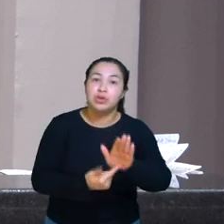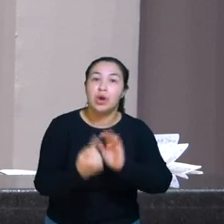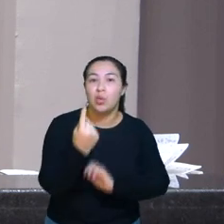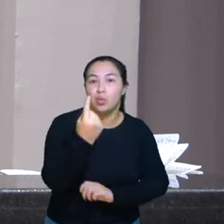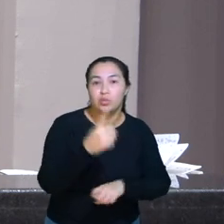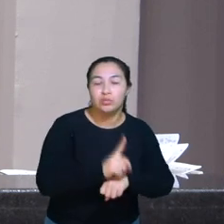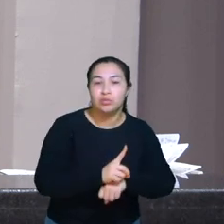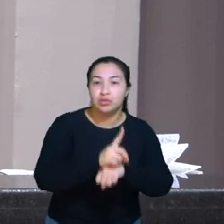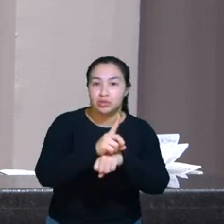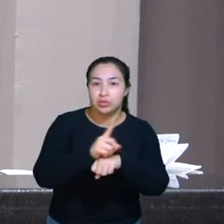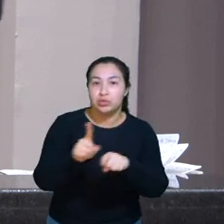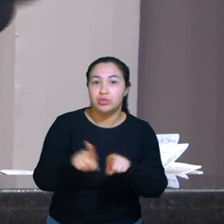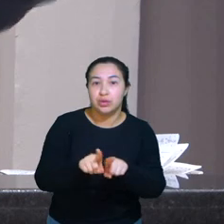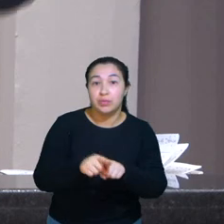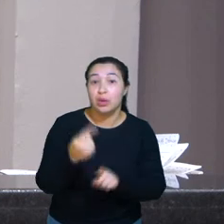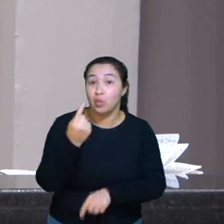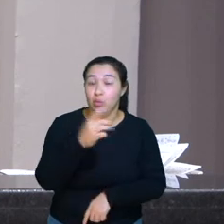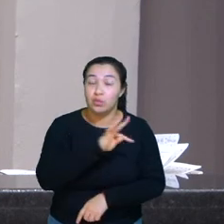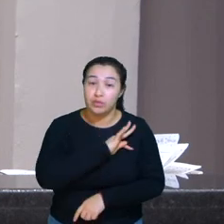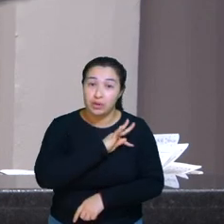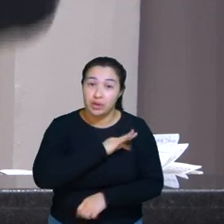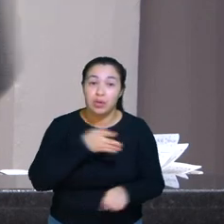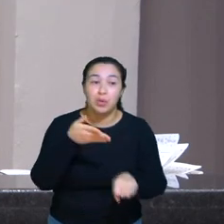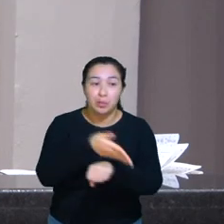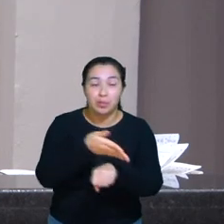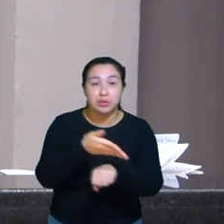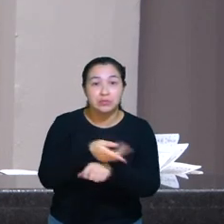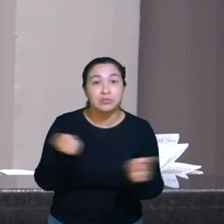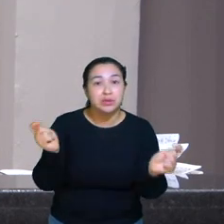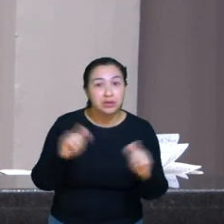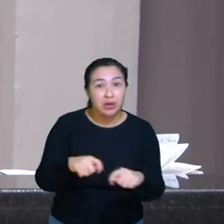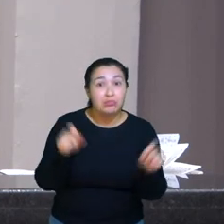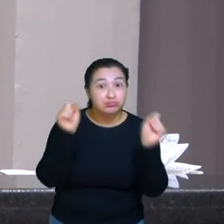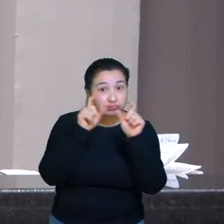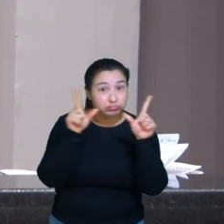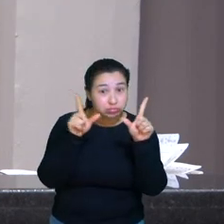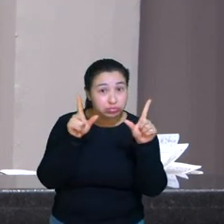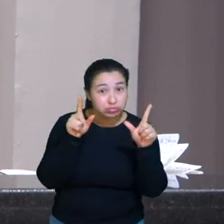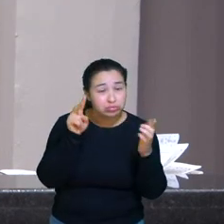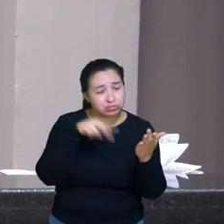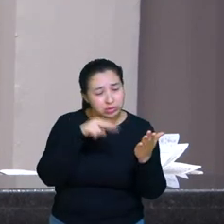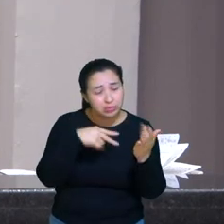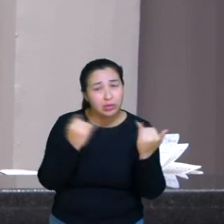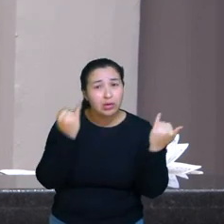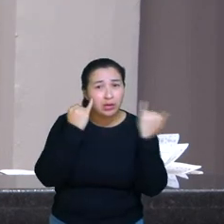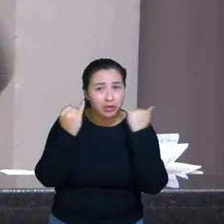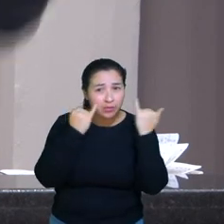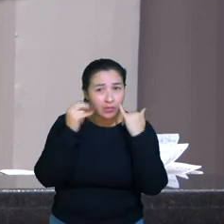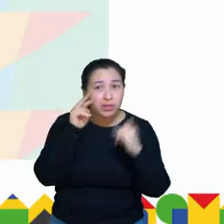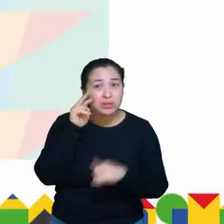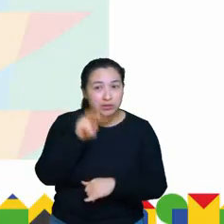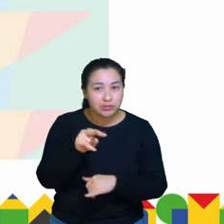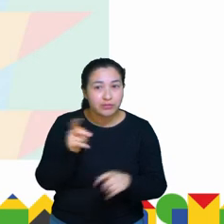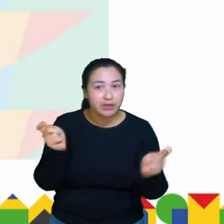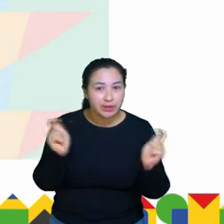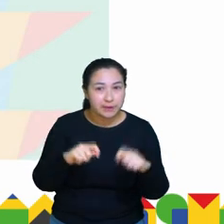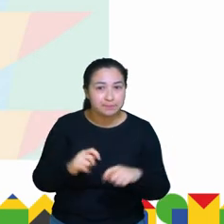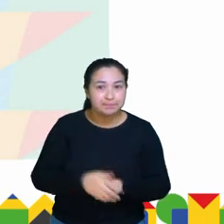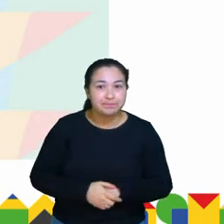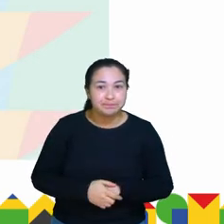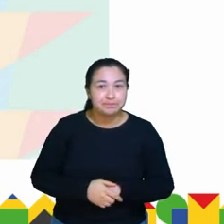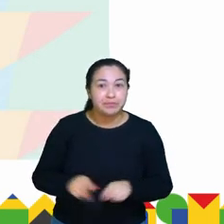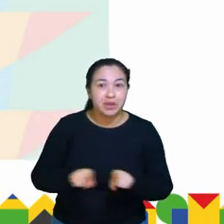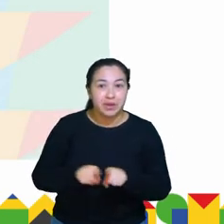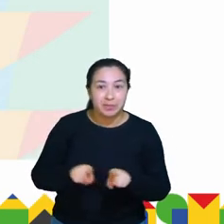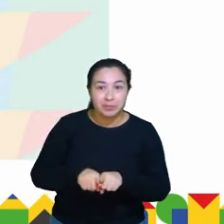e um técnico para participar fiquem atento aí porque esses ofícios foram enviados essa semana temos o praec